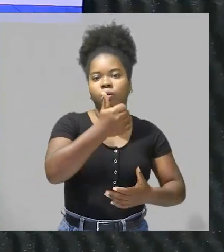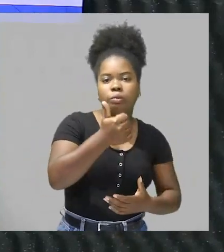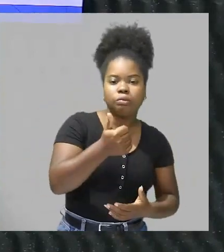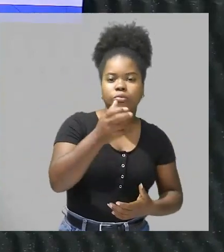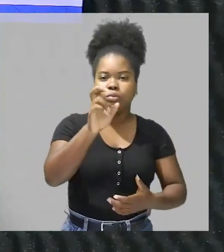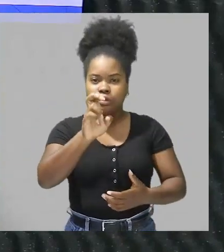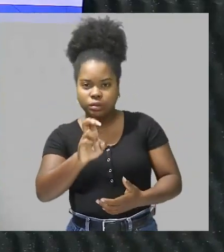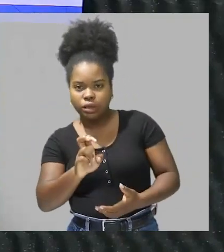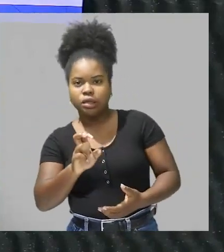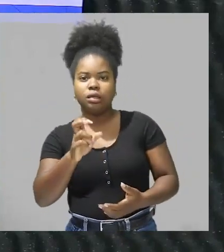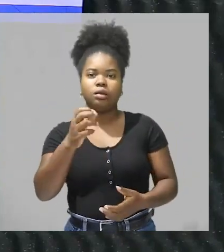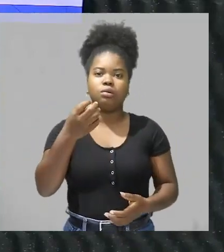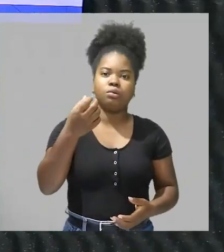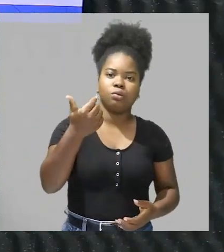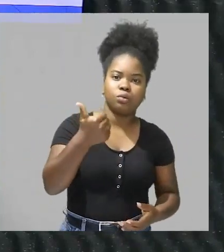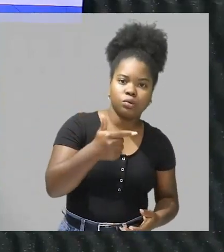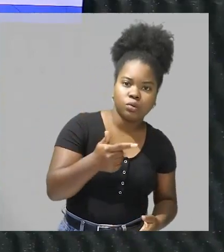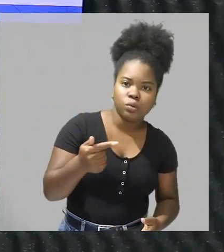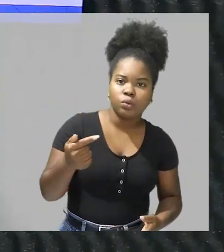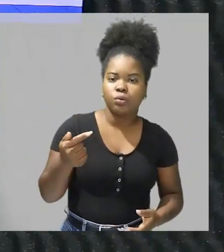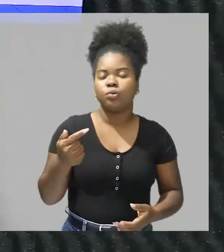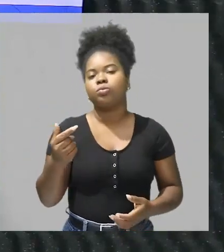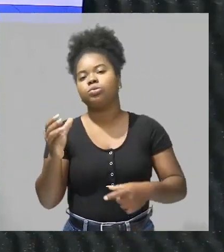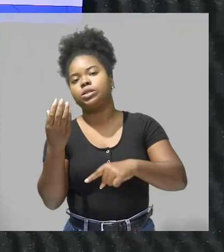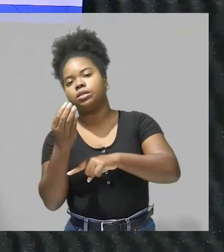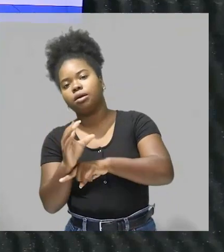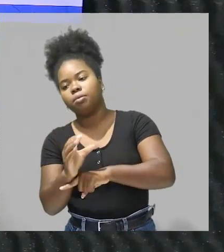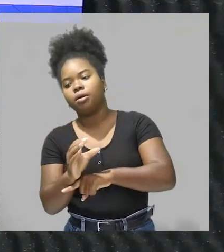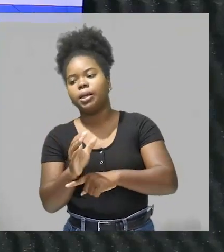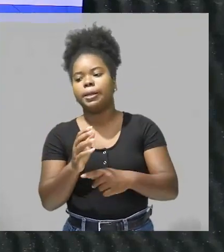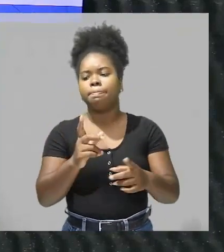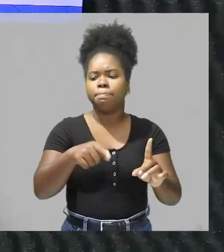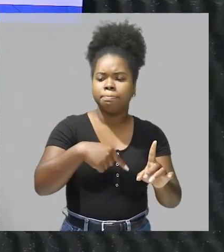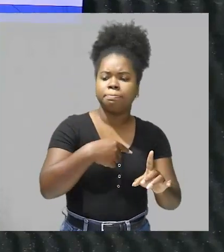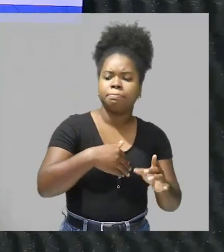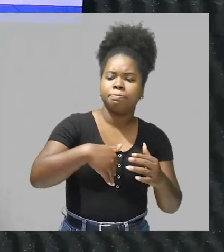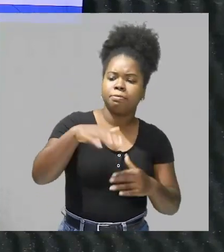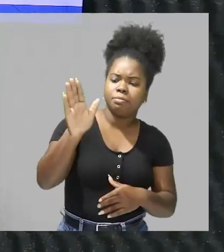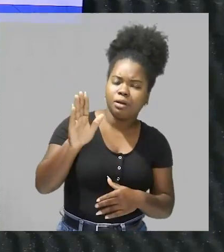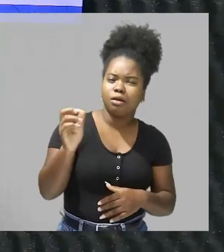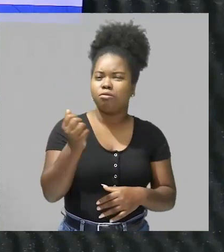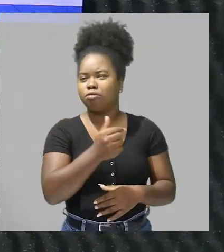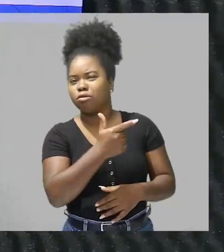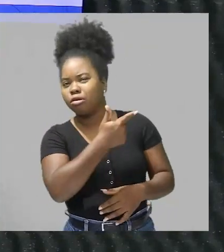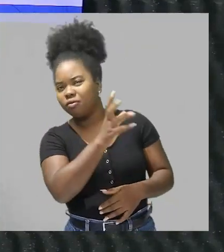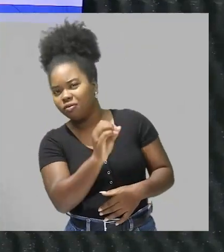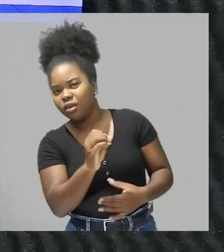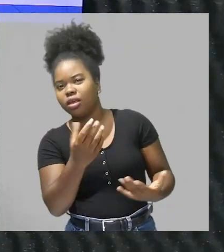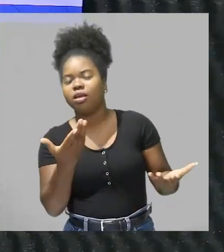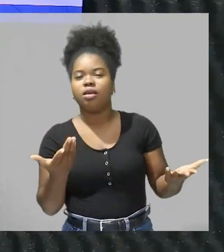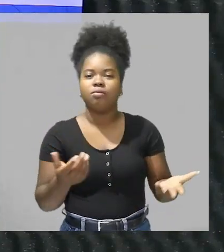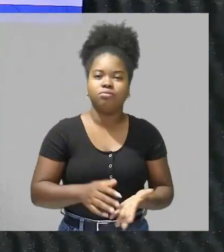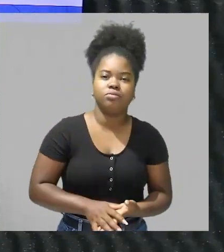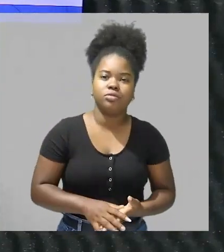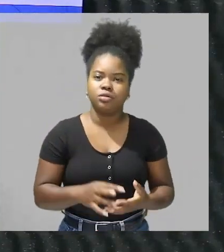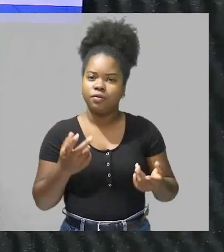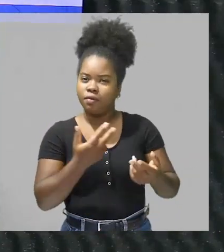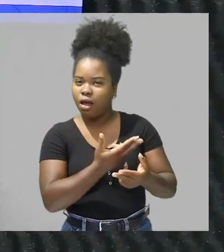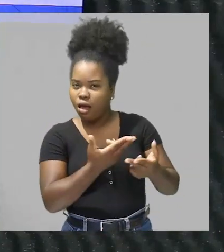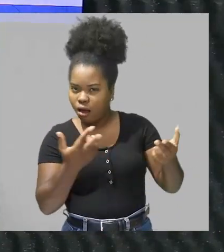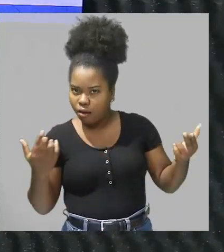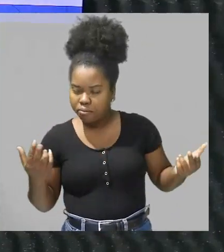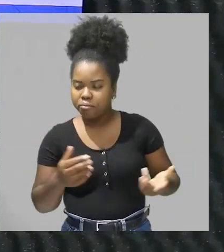12 a 18 carbonos mas que 16 maior que 20 e maior que 30